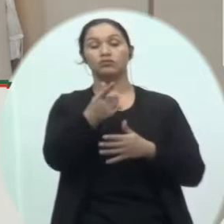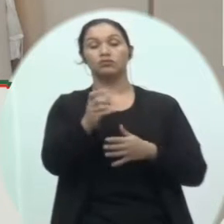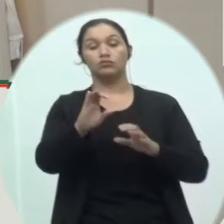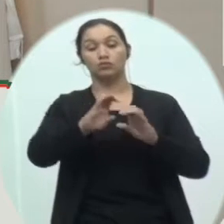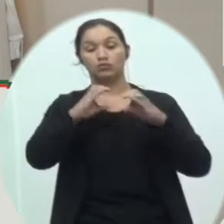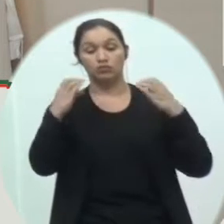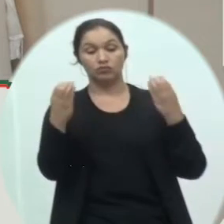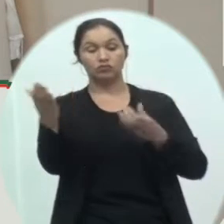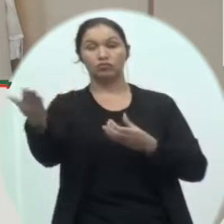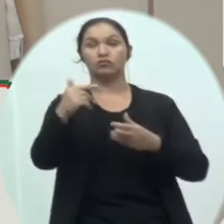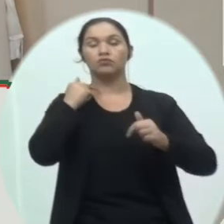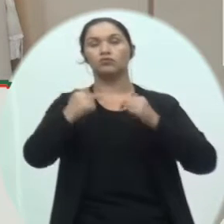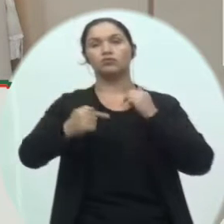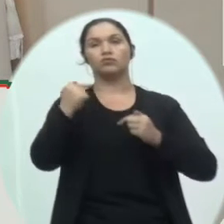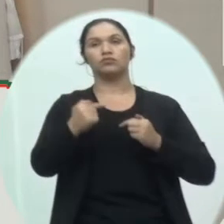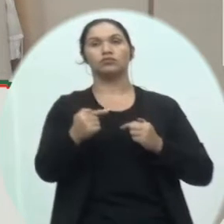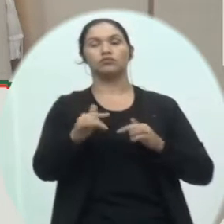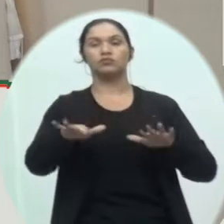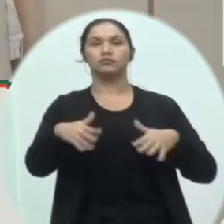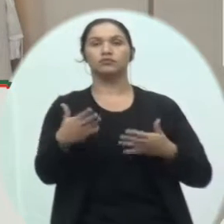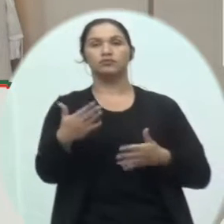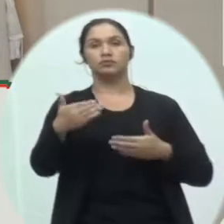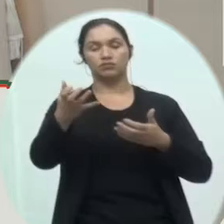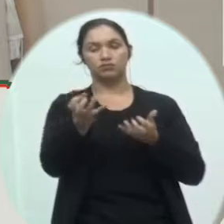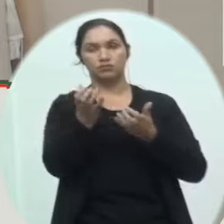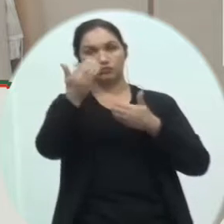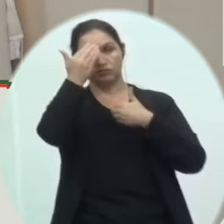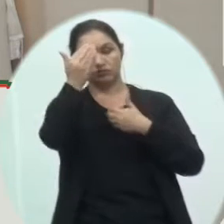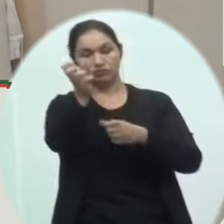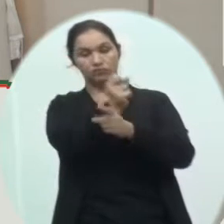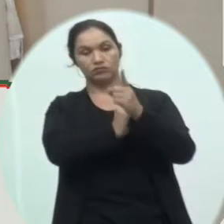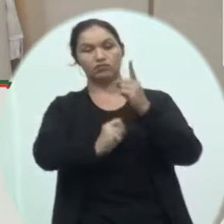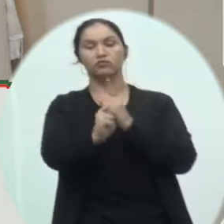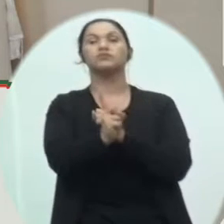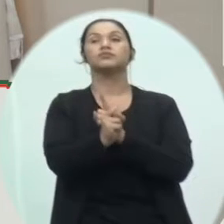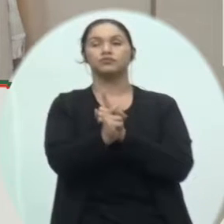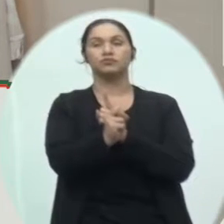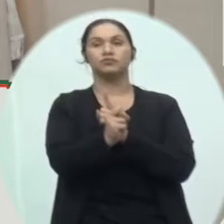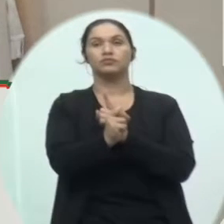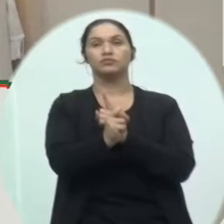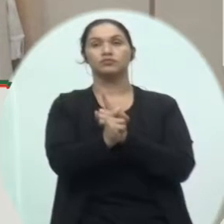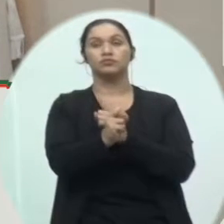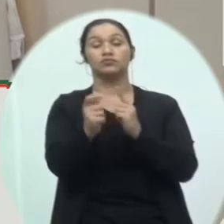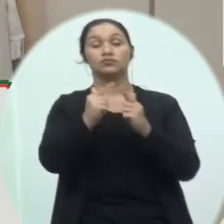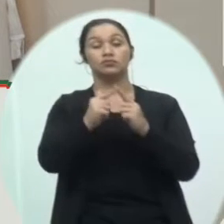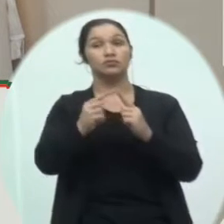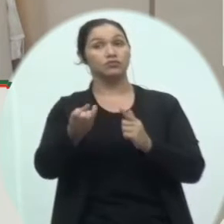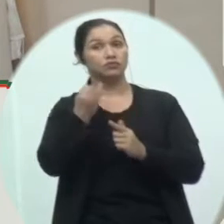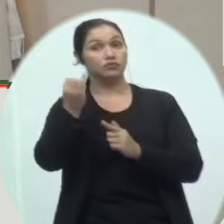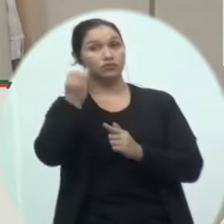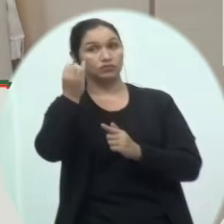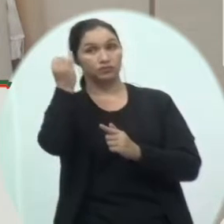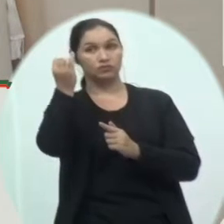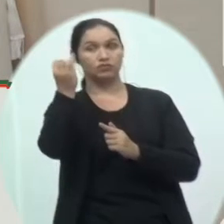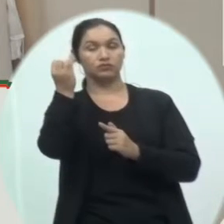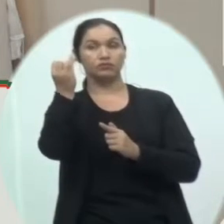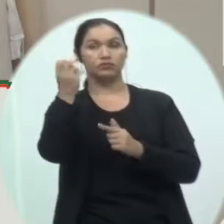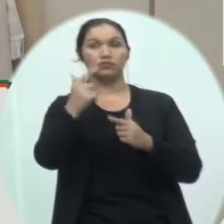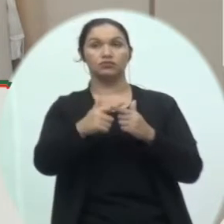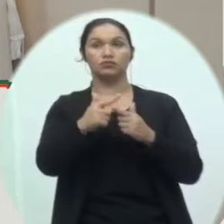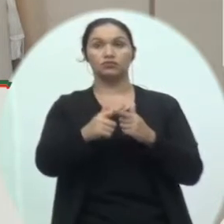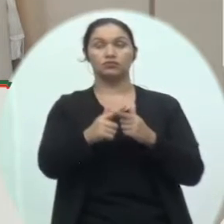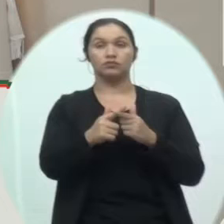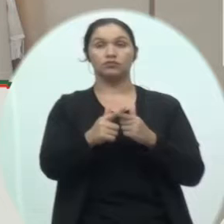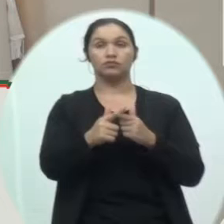Manaus. E queremos agradecer a toda a sociedade. Esse conto foi importante, que a partir do